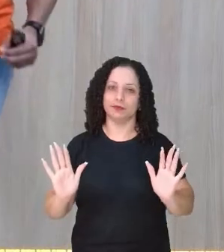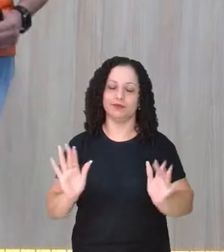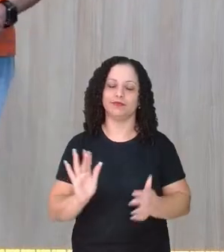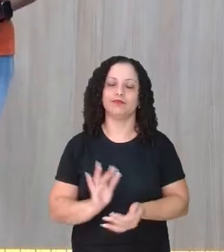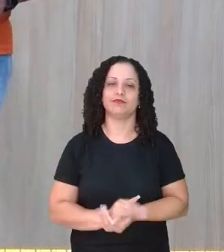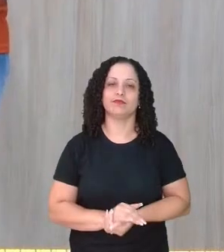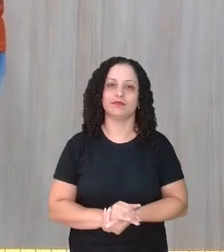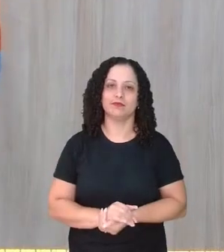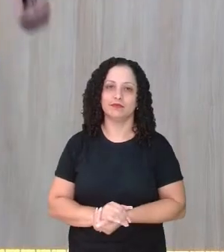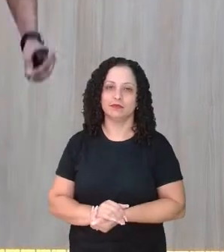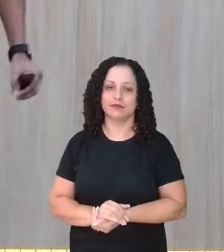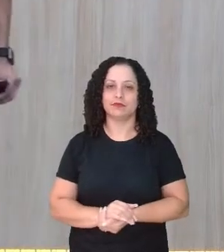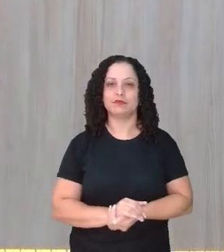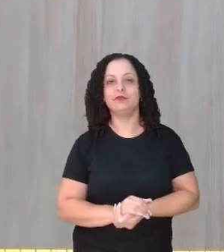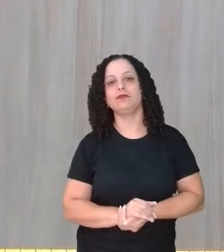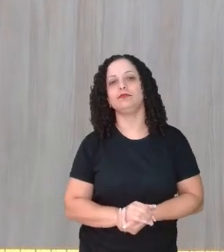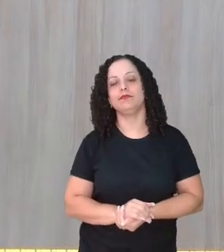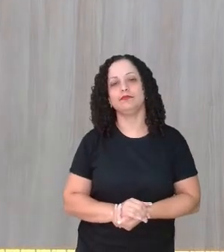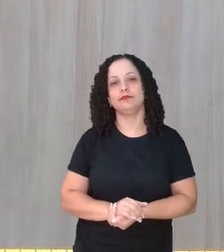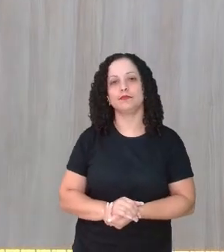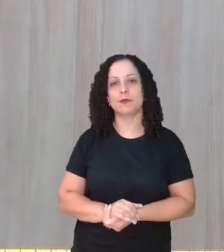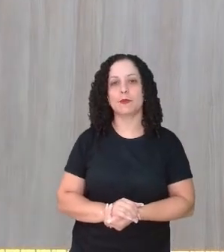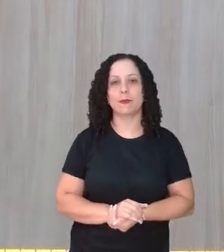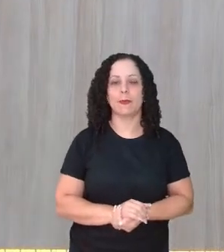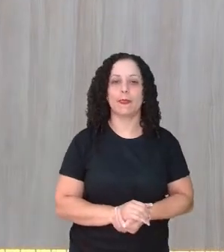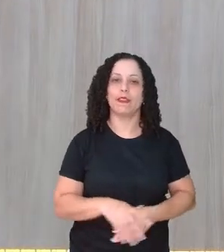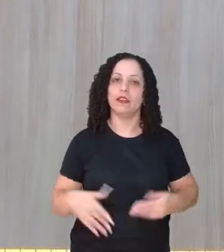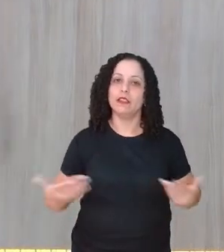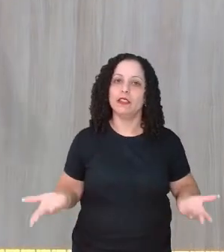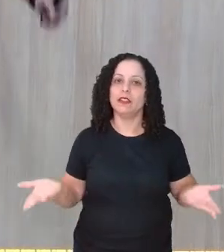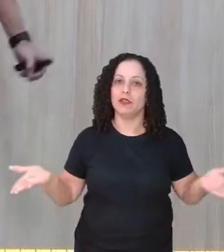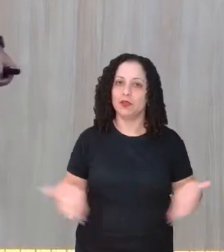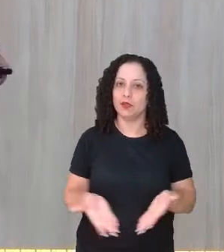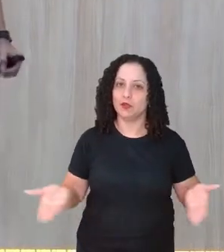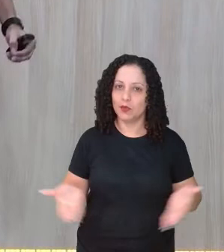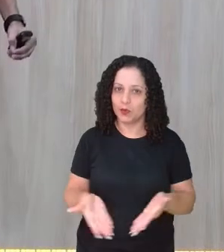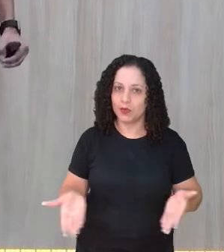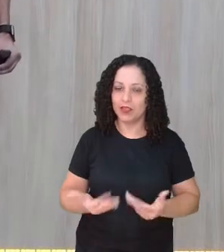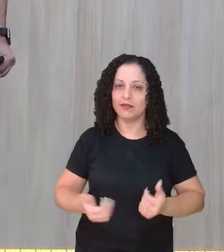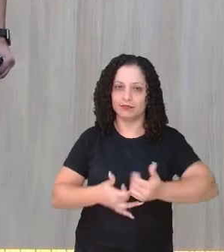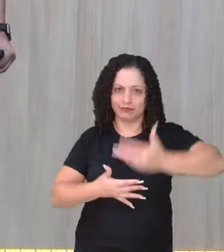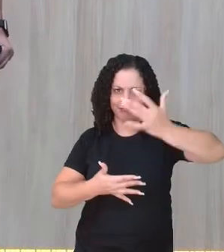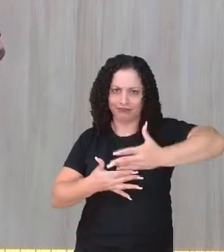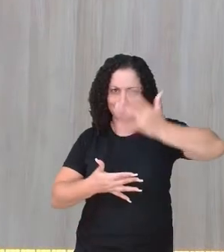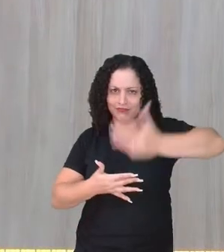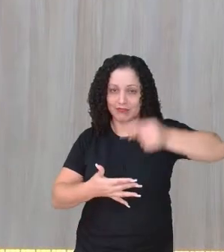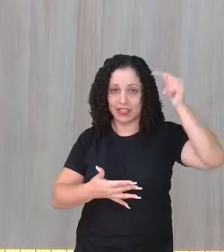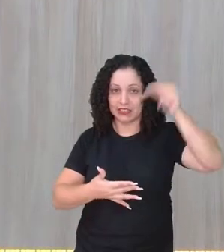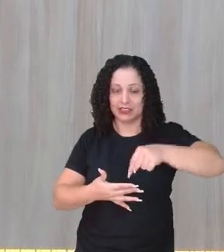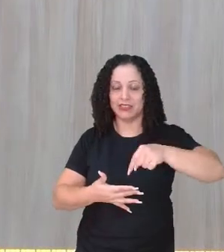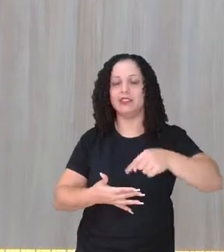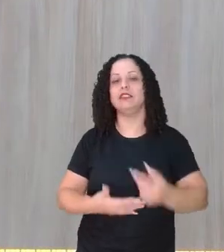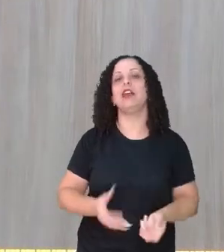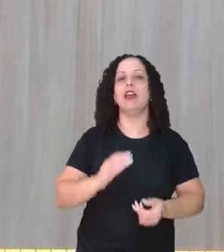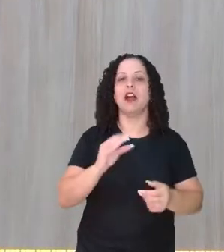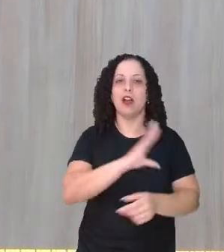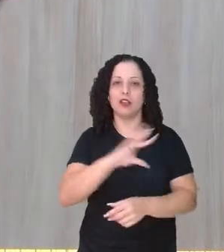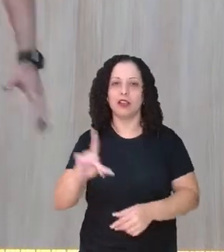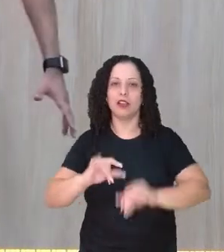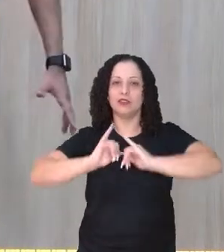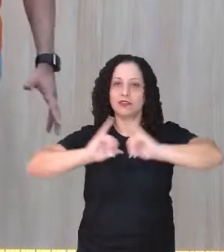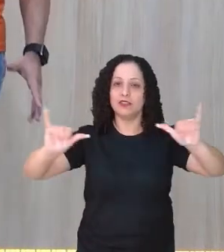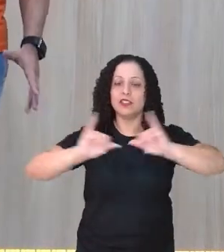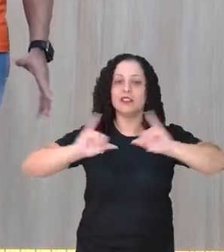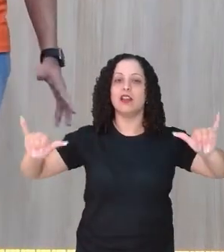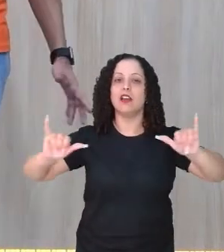do dia do seu nascimento, certo? E Celi já avisou aqui sobre essa questão da matrícula. A sua